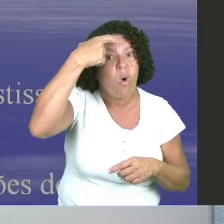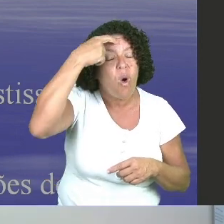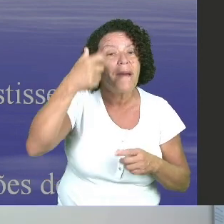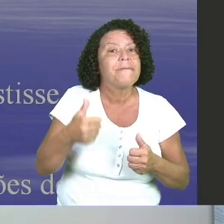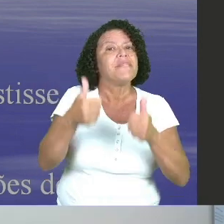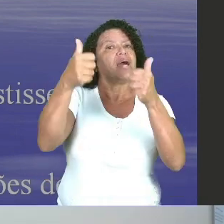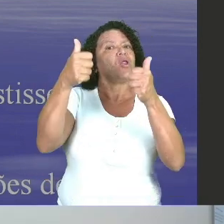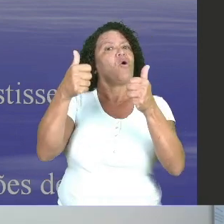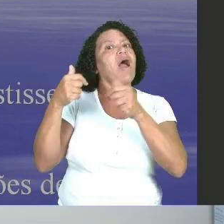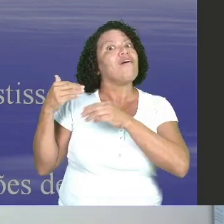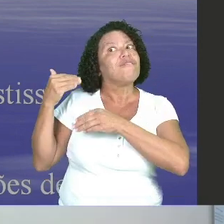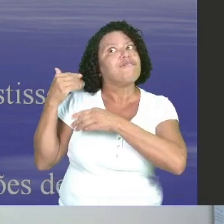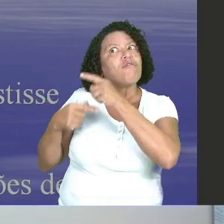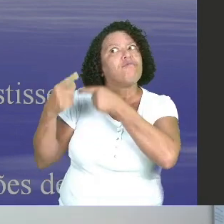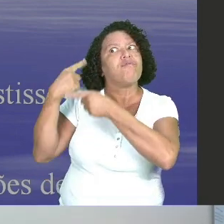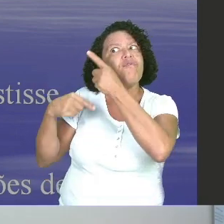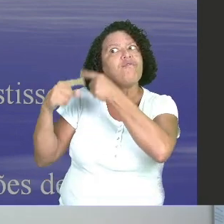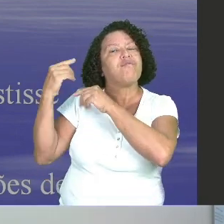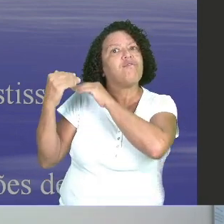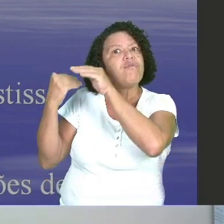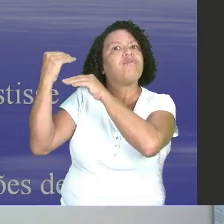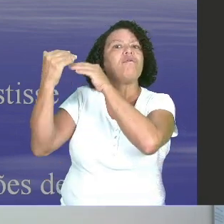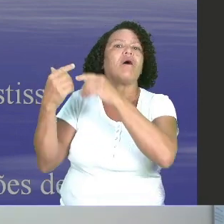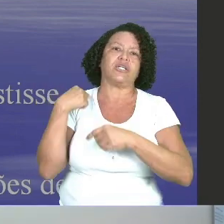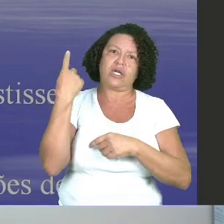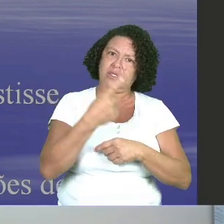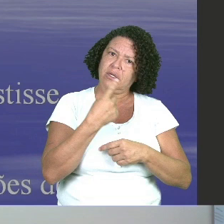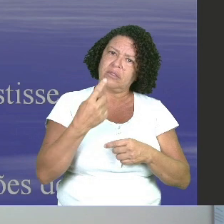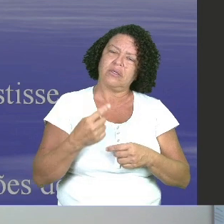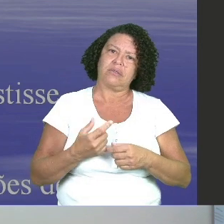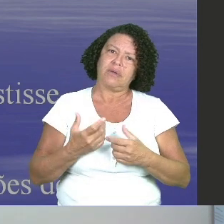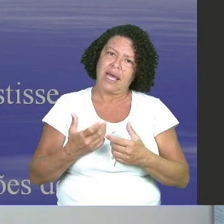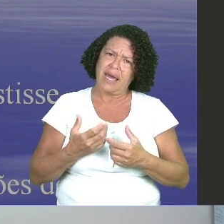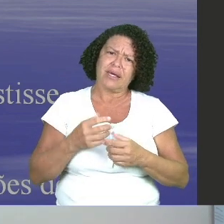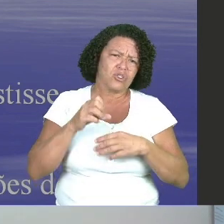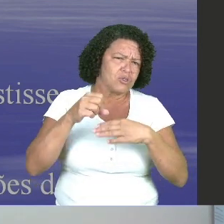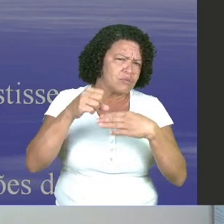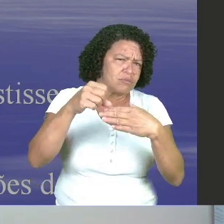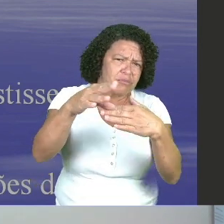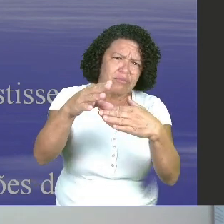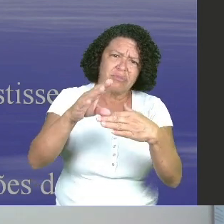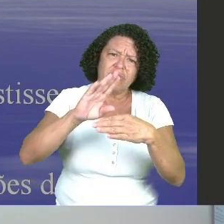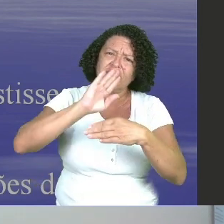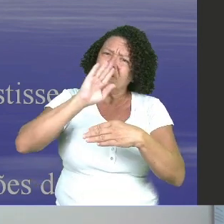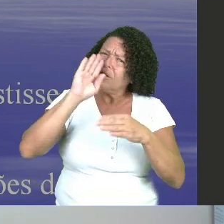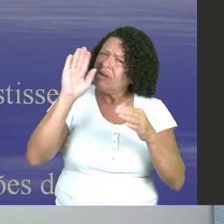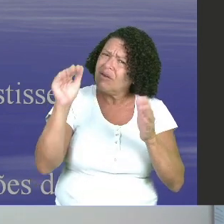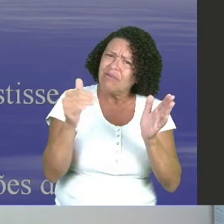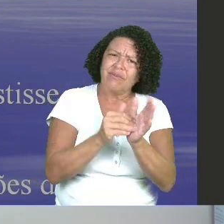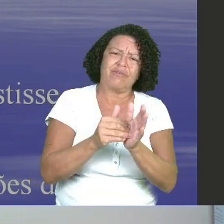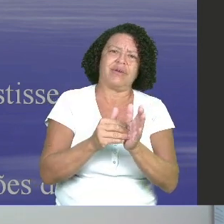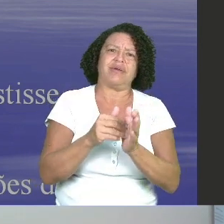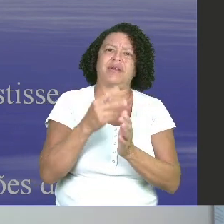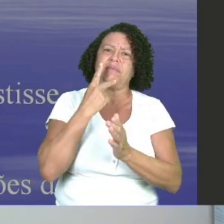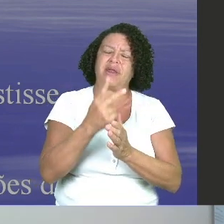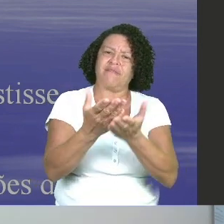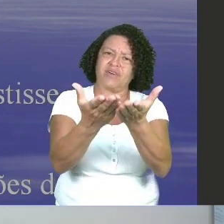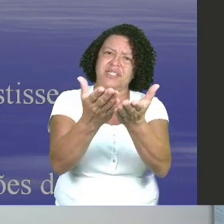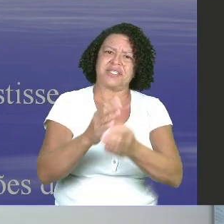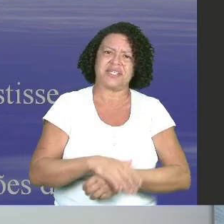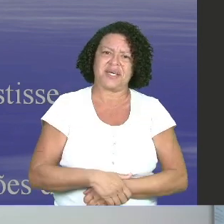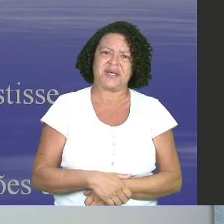de evoluir e de crescer. Então fica essa minha mensagem final para evoluirmos.